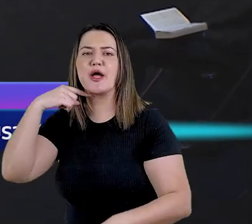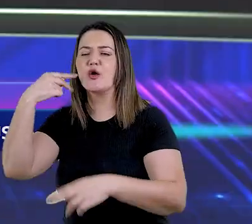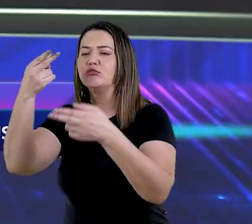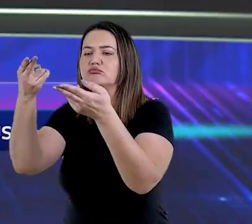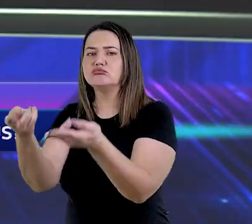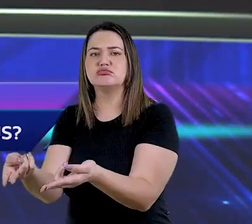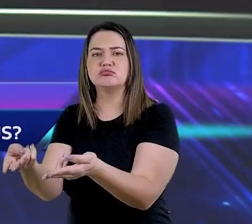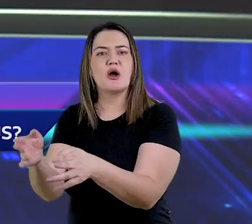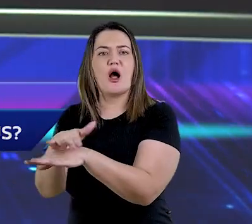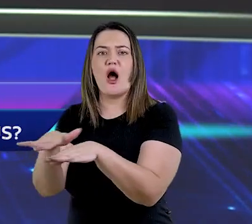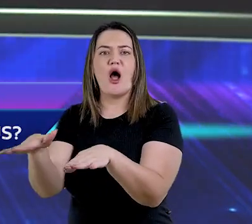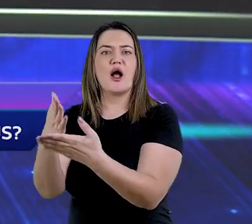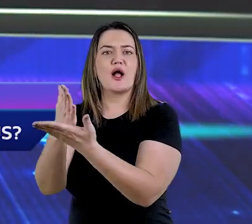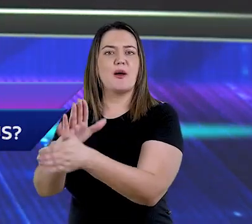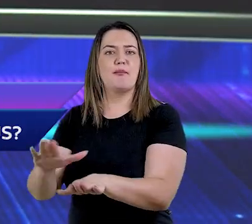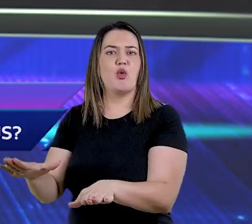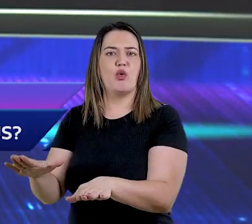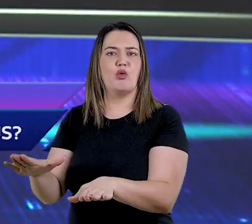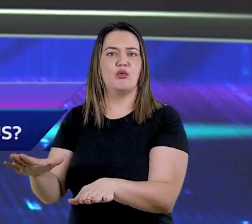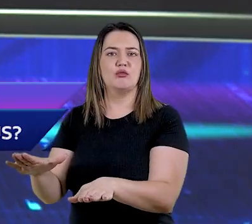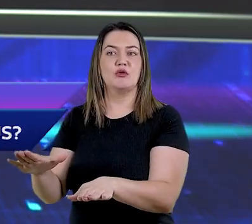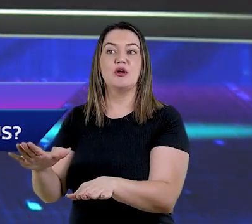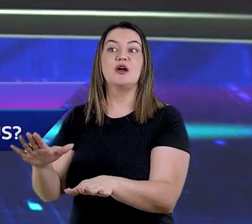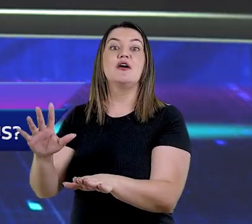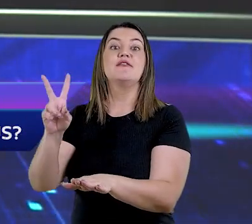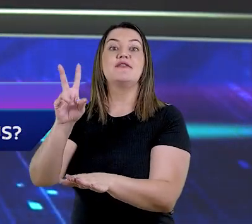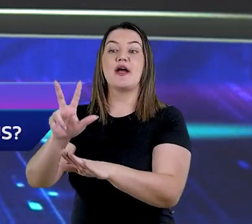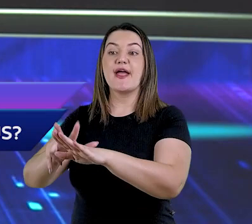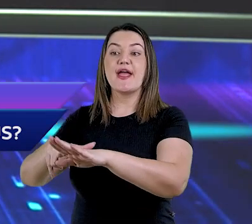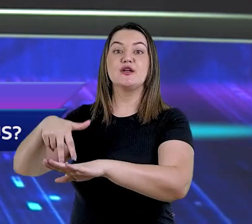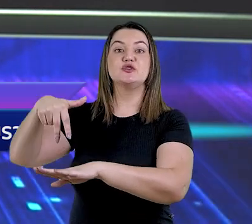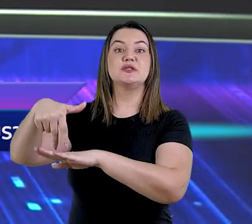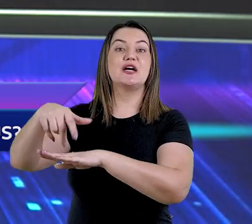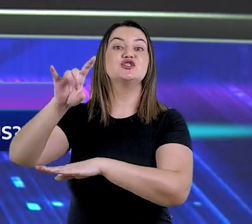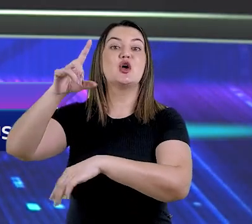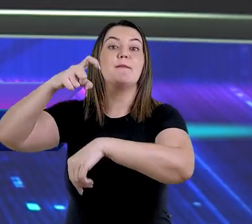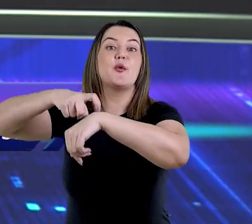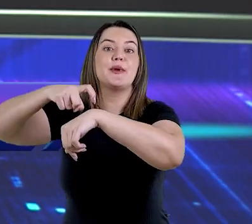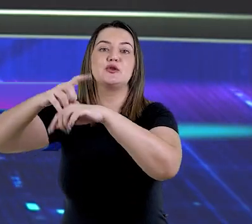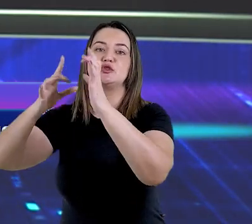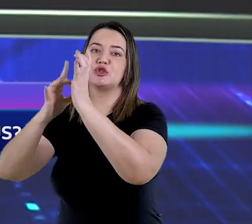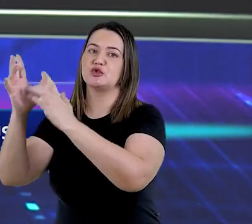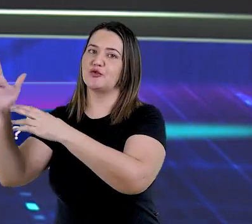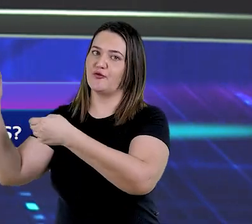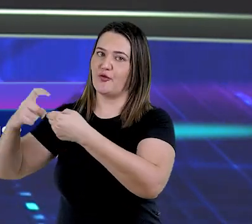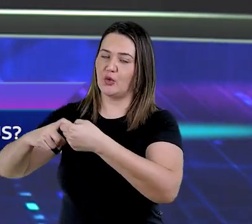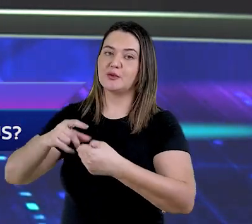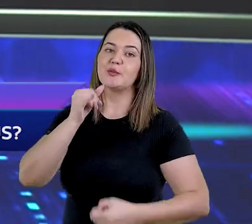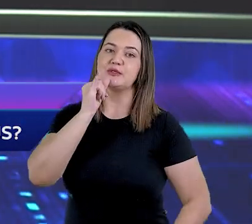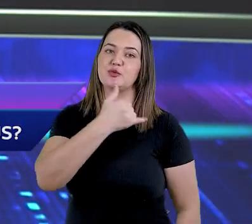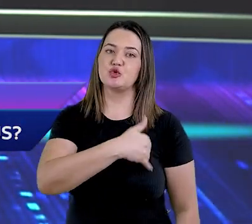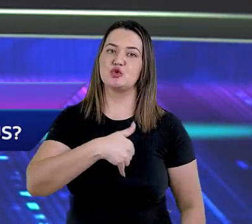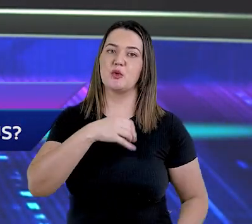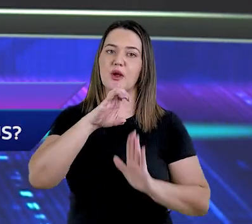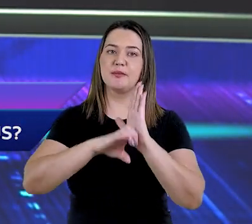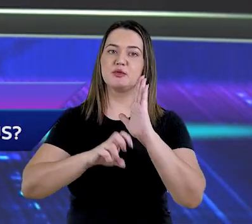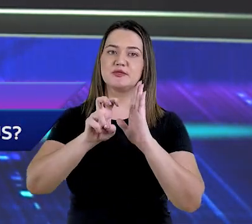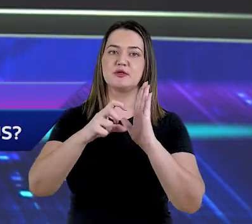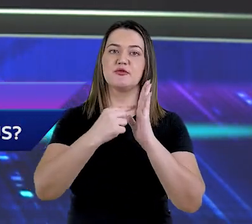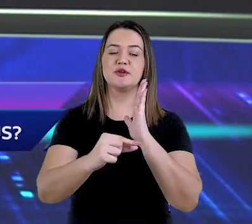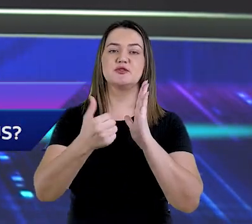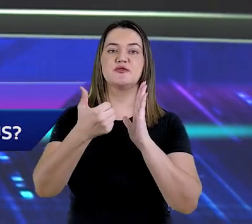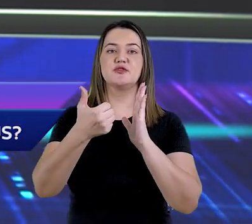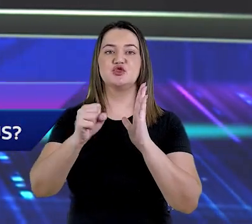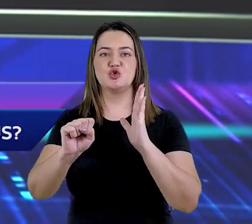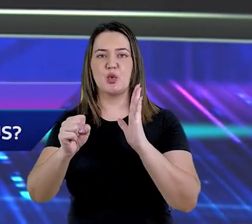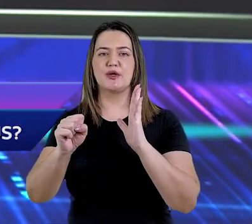acontecerá apenas quando Jesus voltar. Como vemos, por exemplo, no Evangelho de João, capítulo 5, versos 28 e